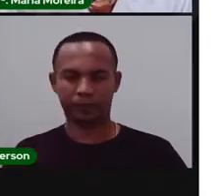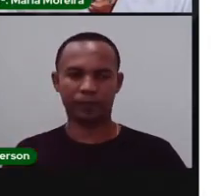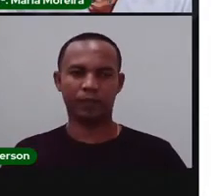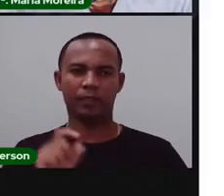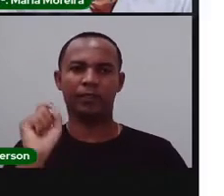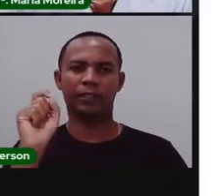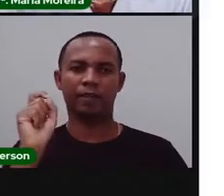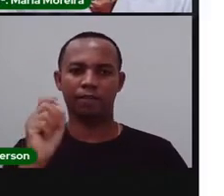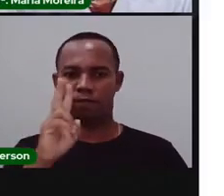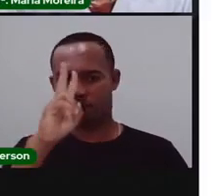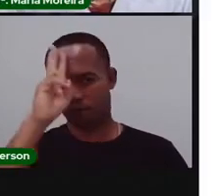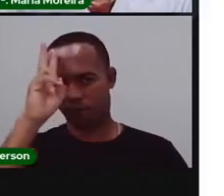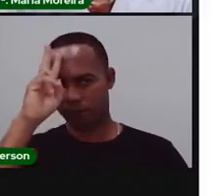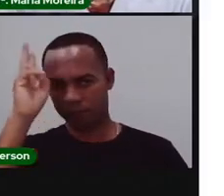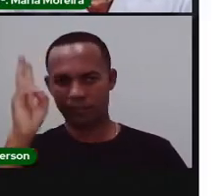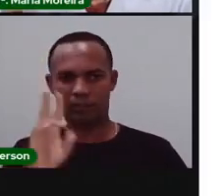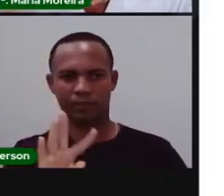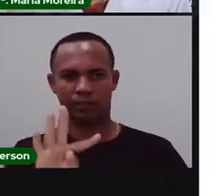parte mais forte?